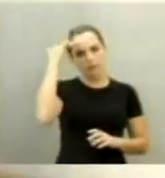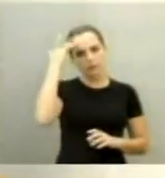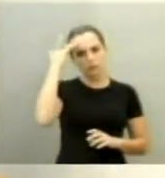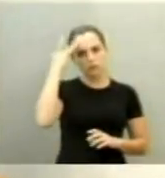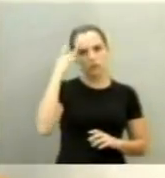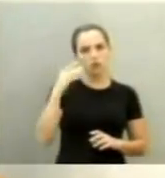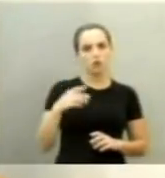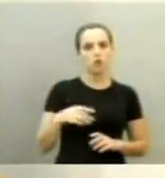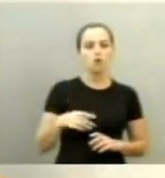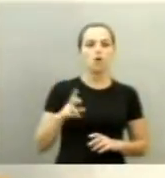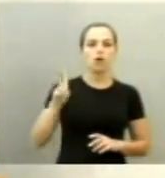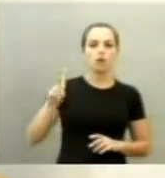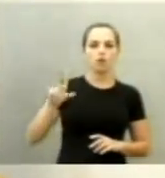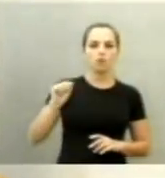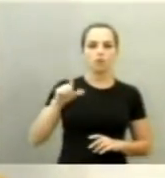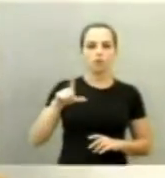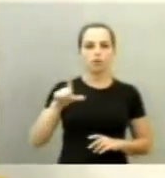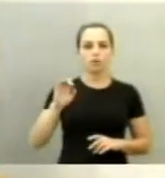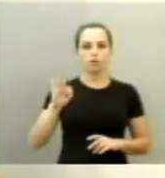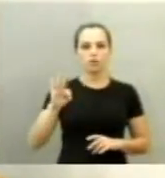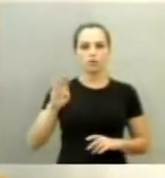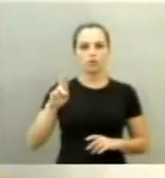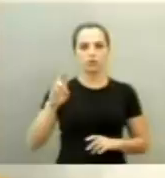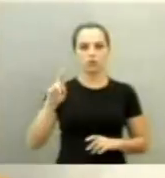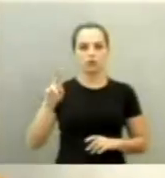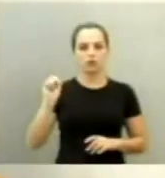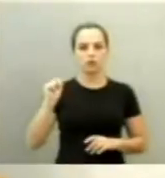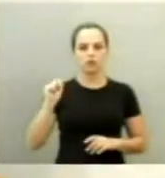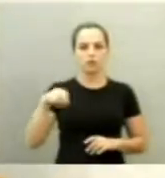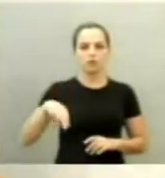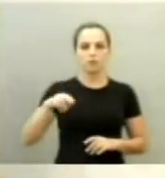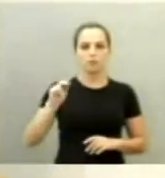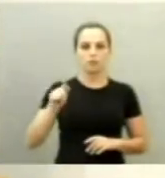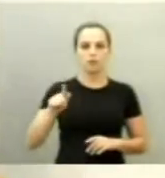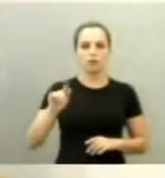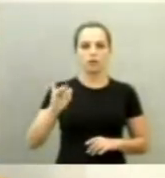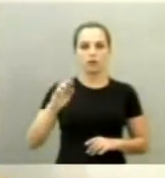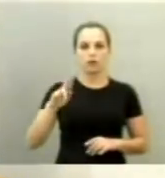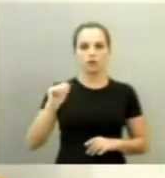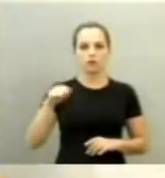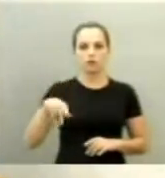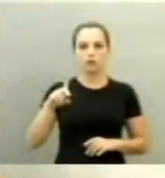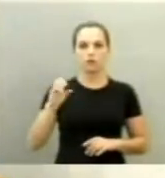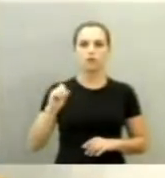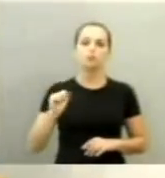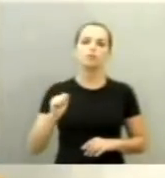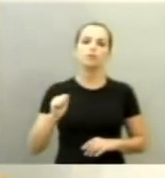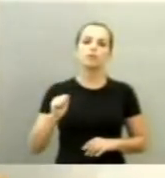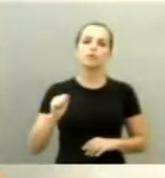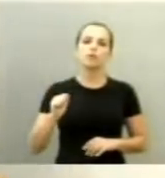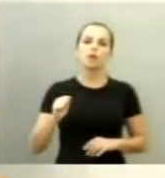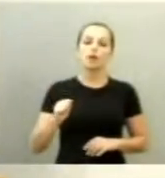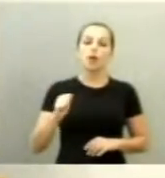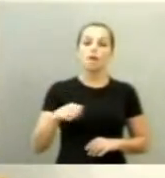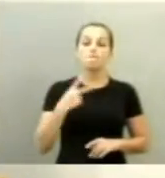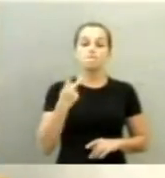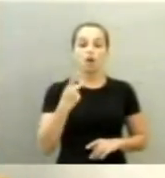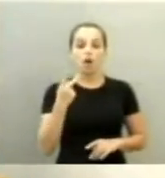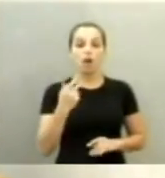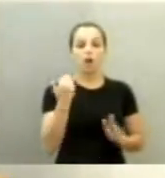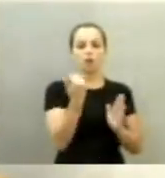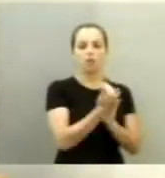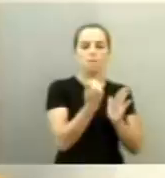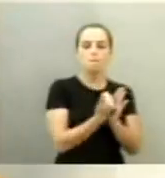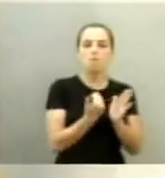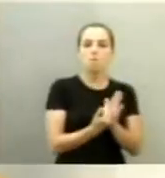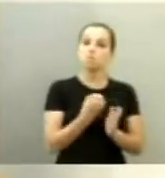Walter Miranda, né, para a gente aprovar um plano diretor e o Walter Miranda afirmar que o plano ficou bom, é